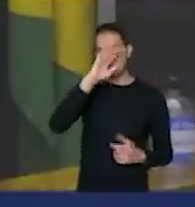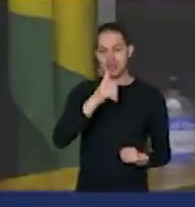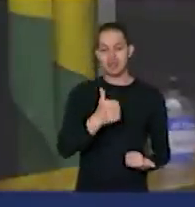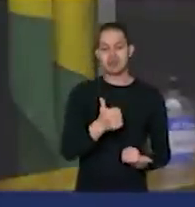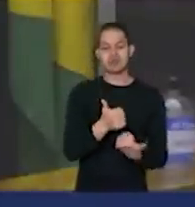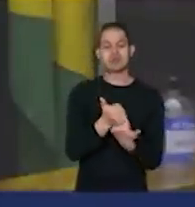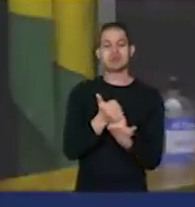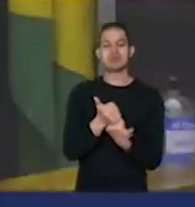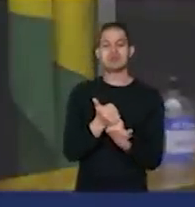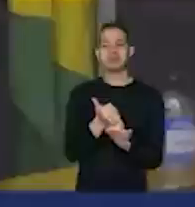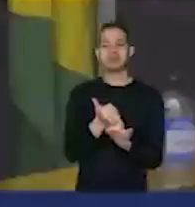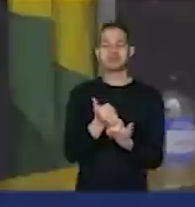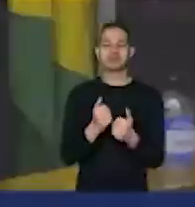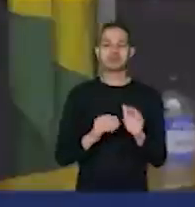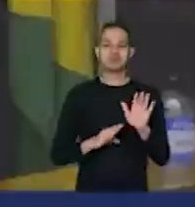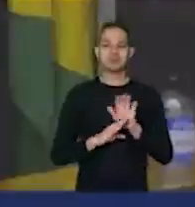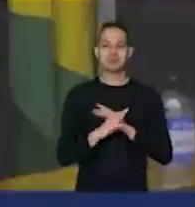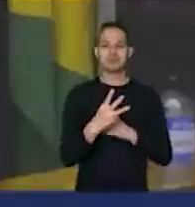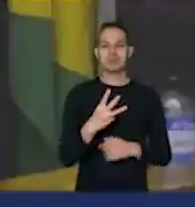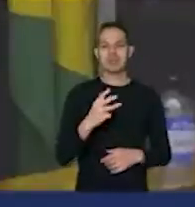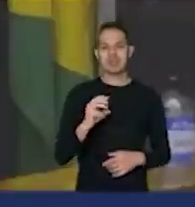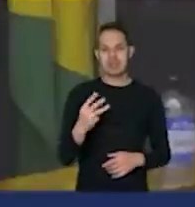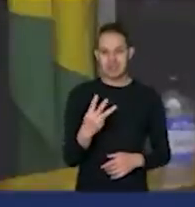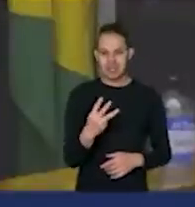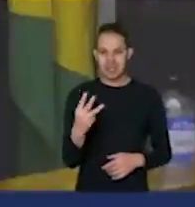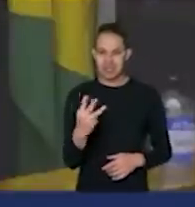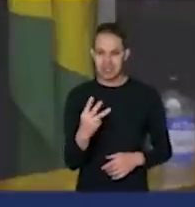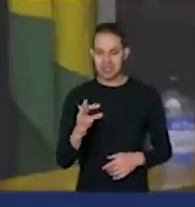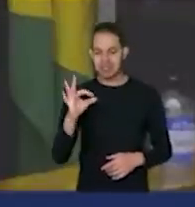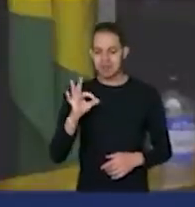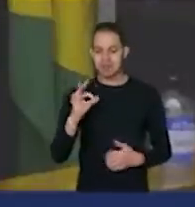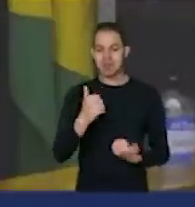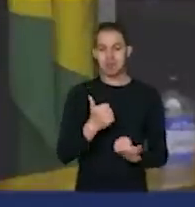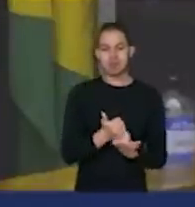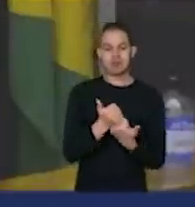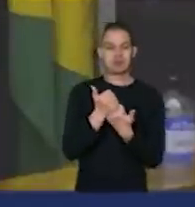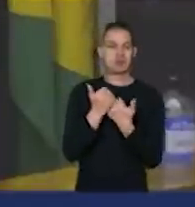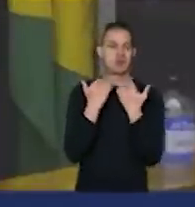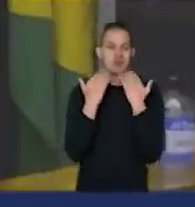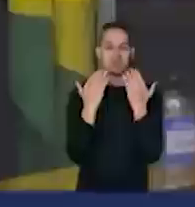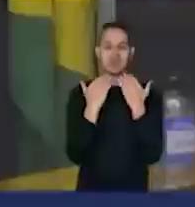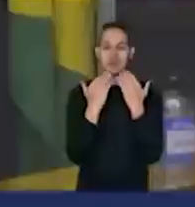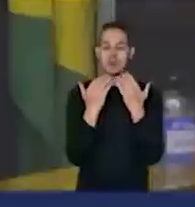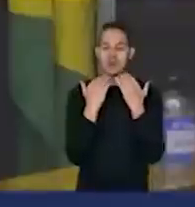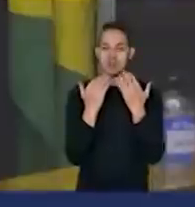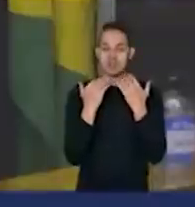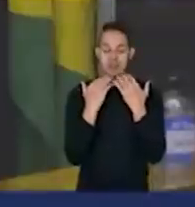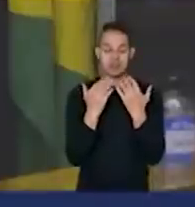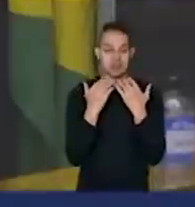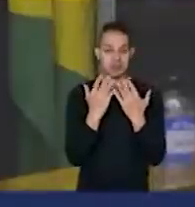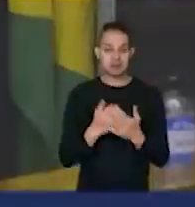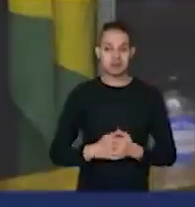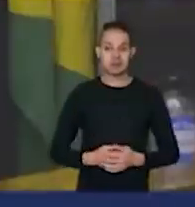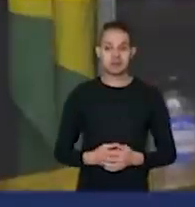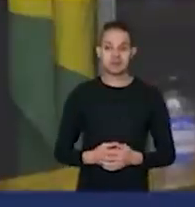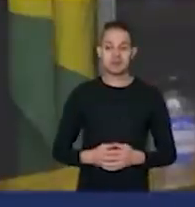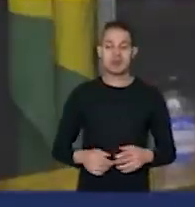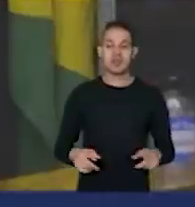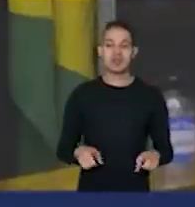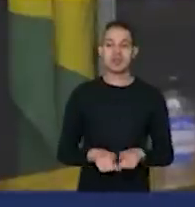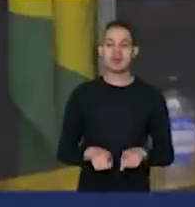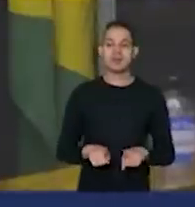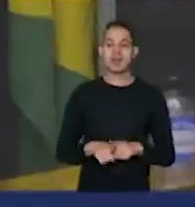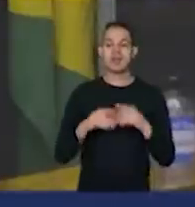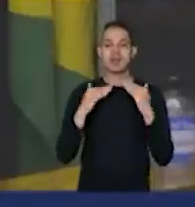este aumento de 30, 33% no auxílio, não vai adiantar de absolutamente nada. E não vai adiantar de